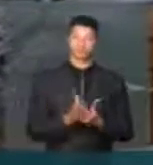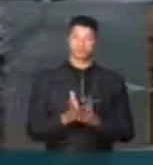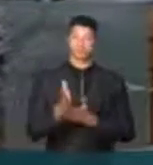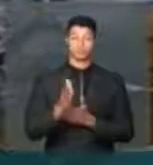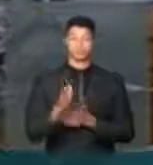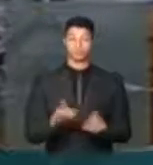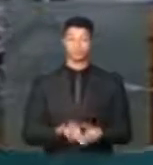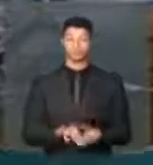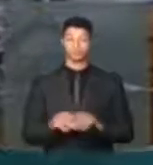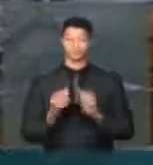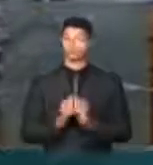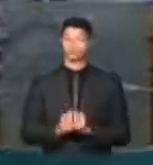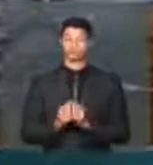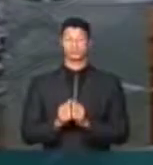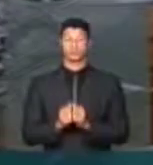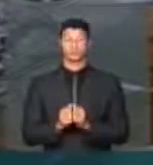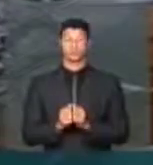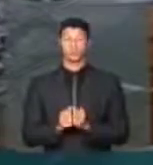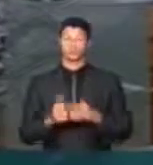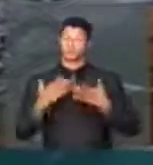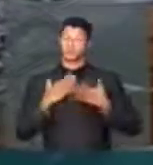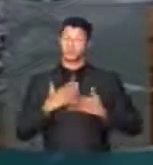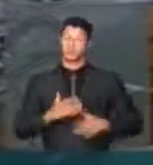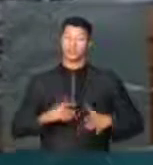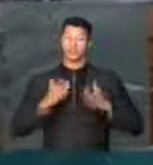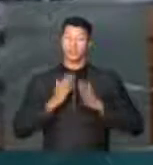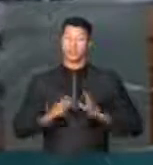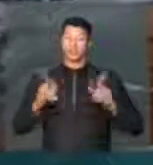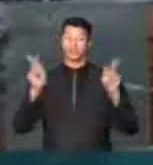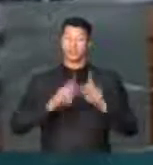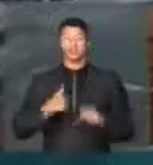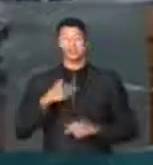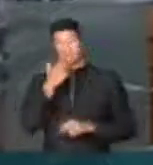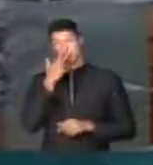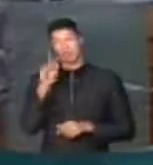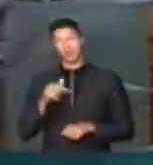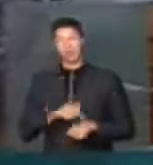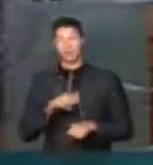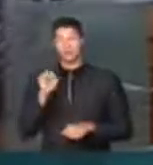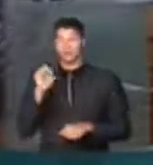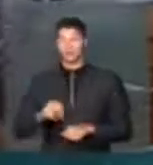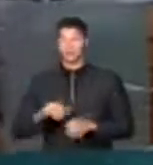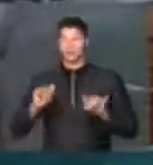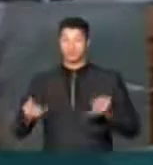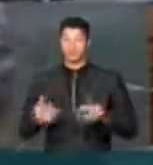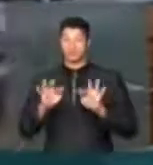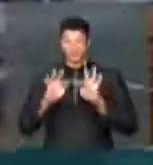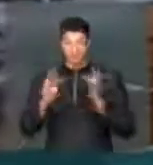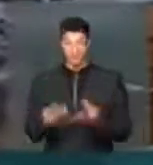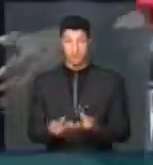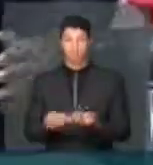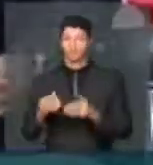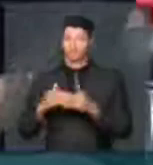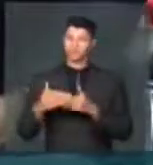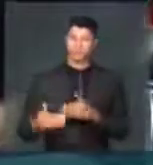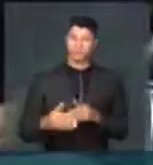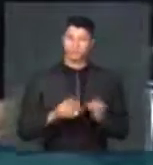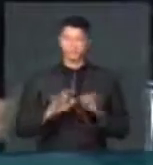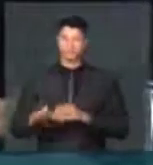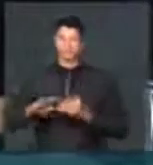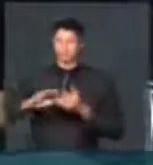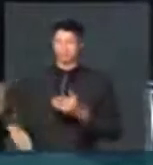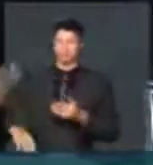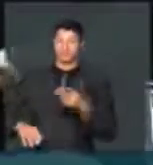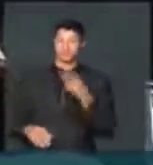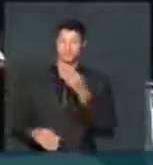caminhos com muita tranquilidade, paz. Acho que é momento agora sim de aproveitar a família que durante muito tempo teve que